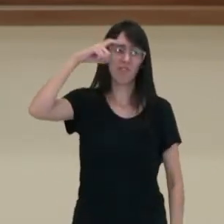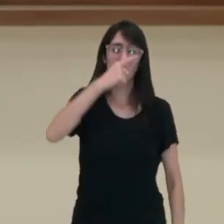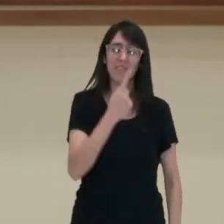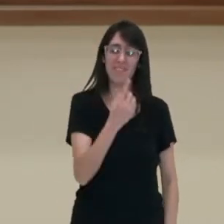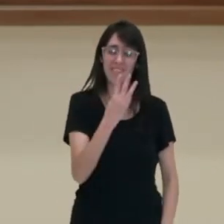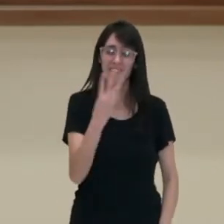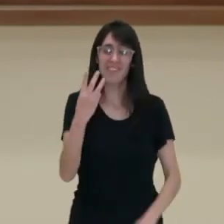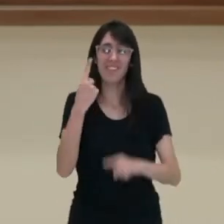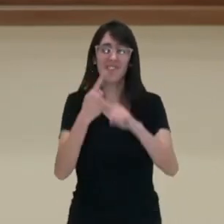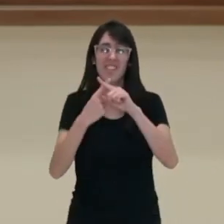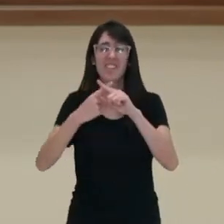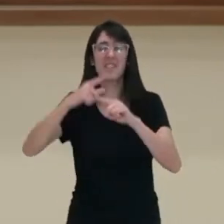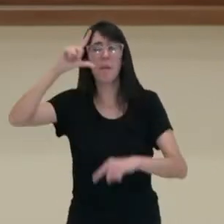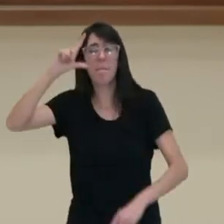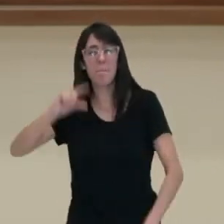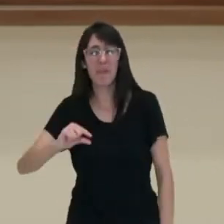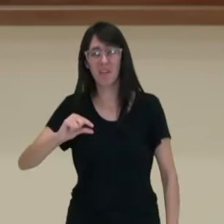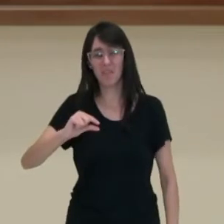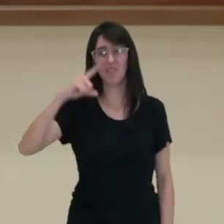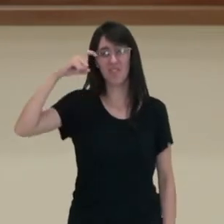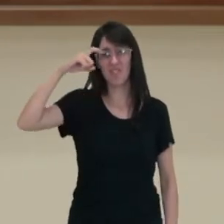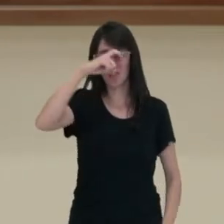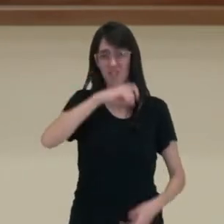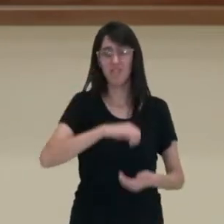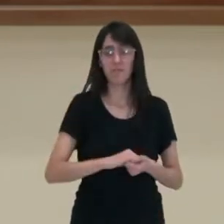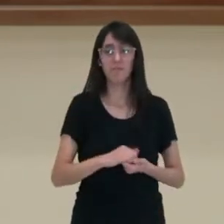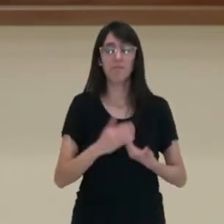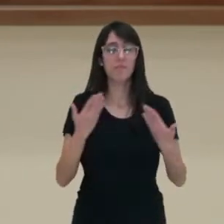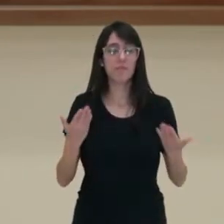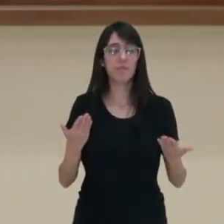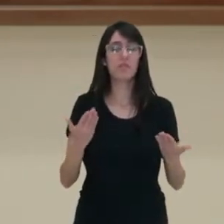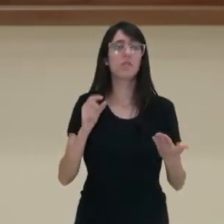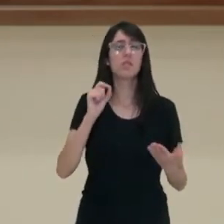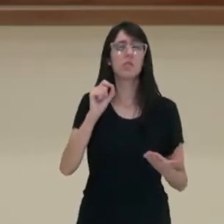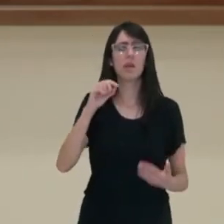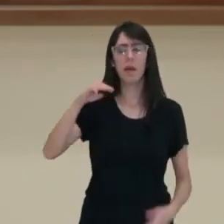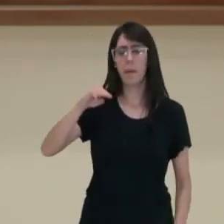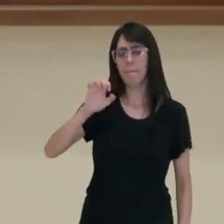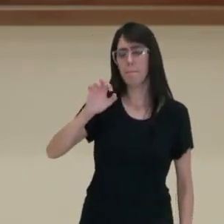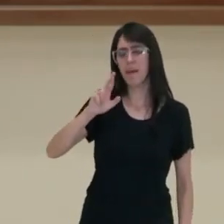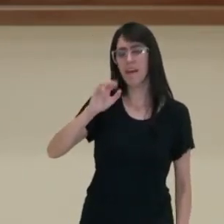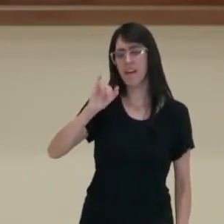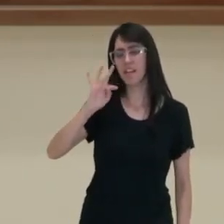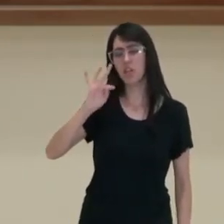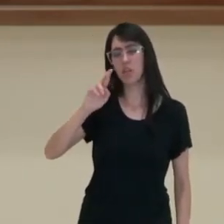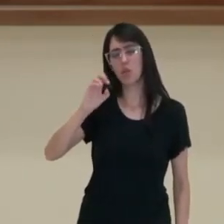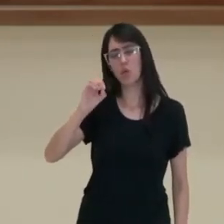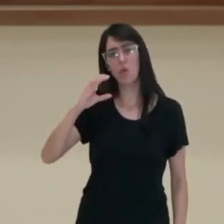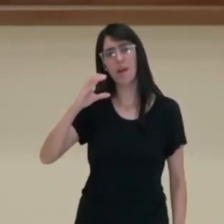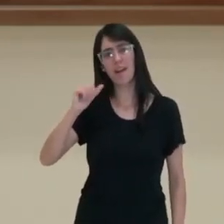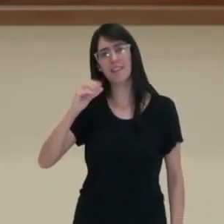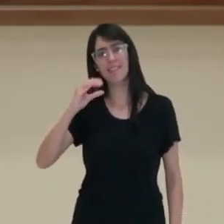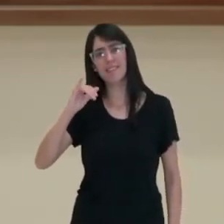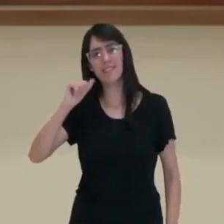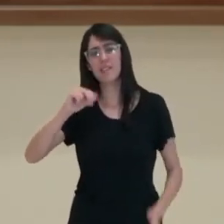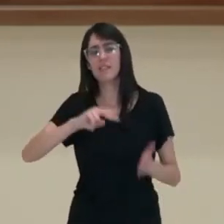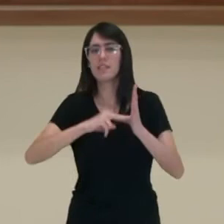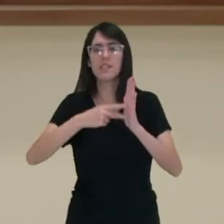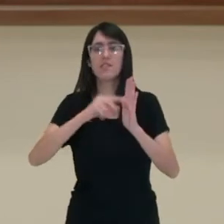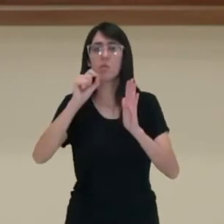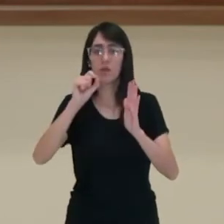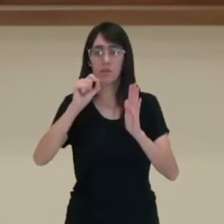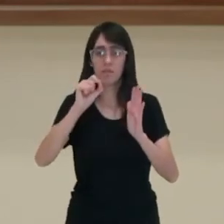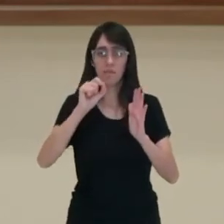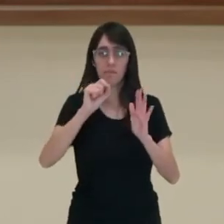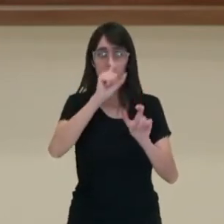qualificado, tá? Então, o que diz o discurso da meritocracia? Que somente merece acessar essas vagas